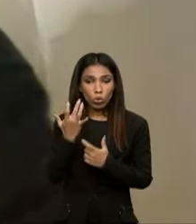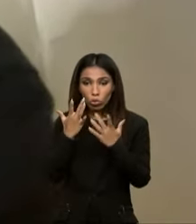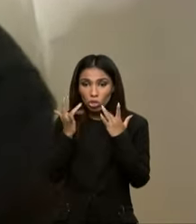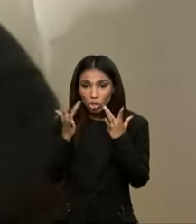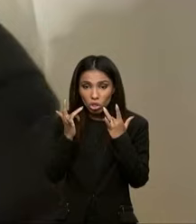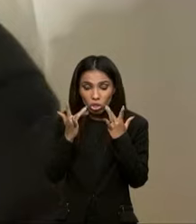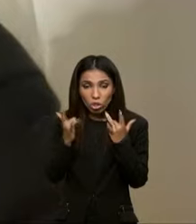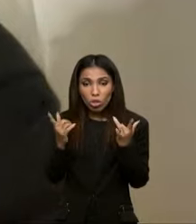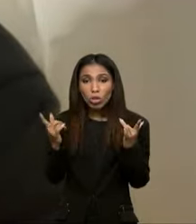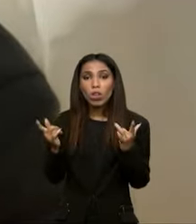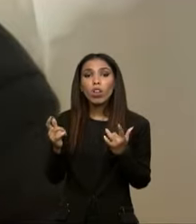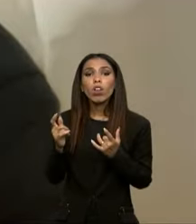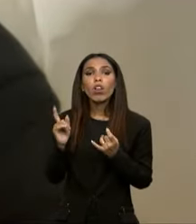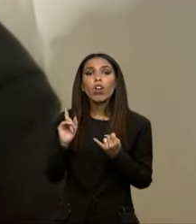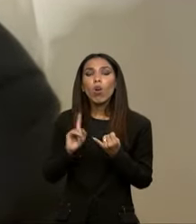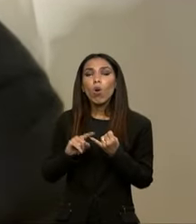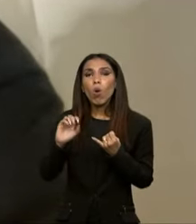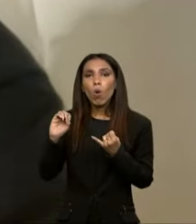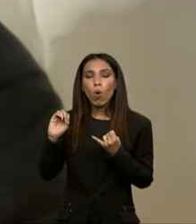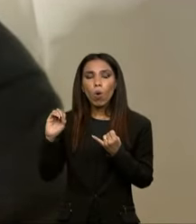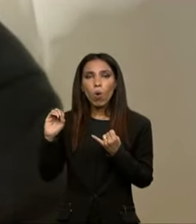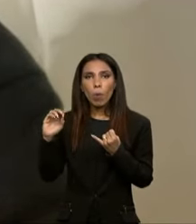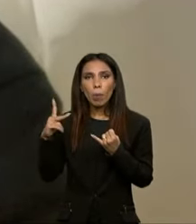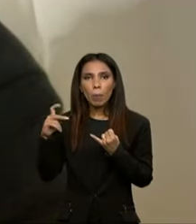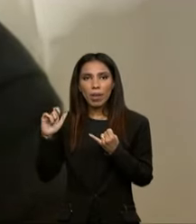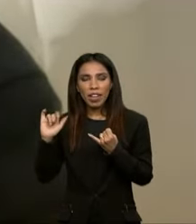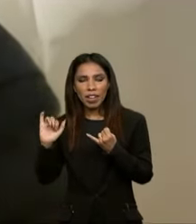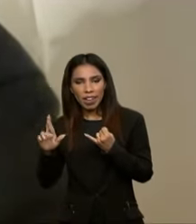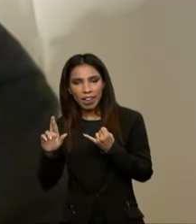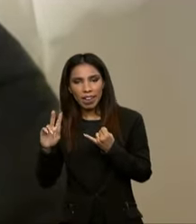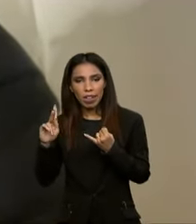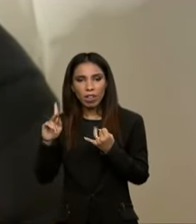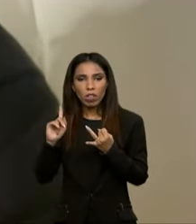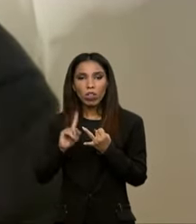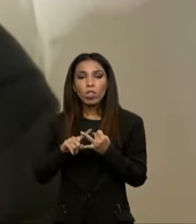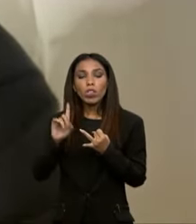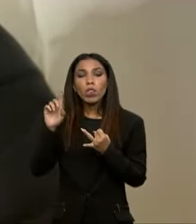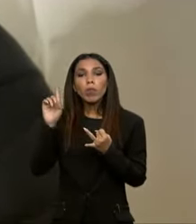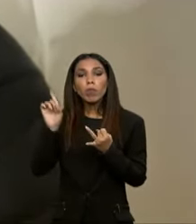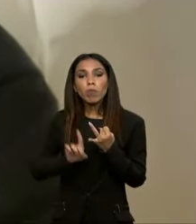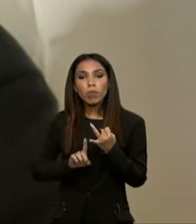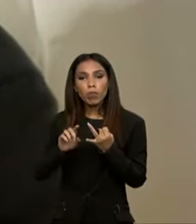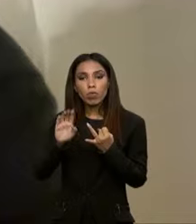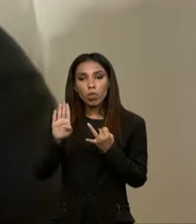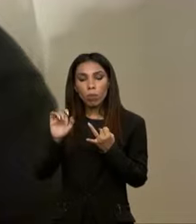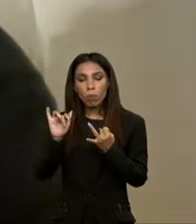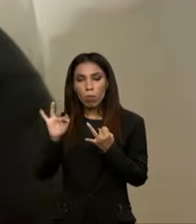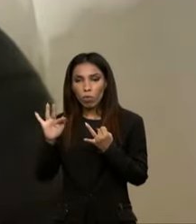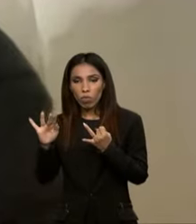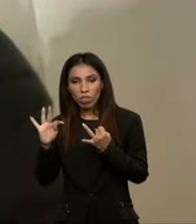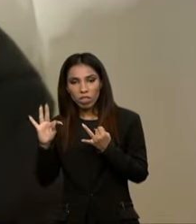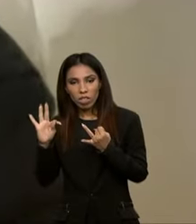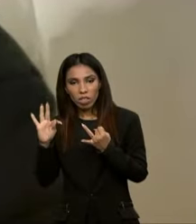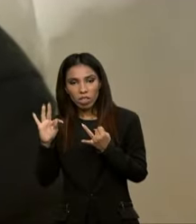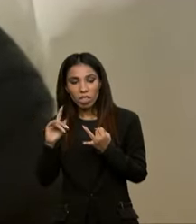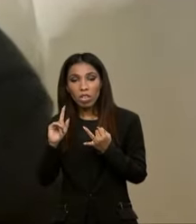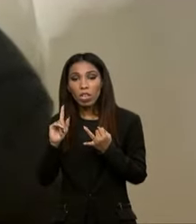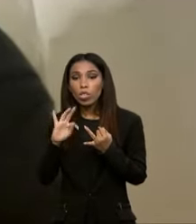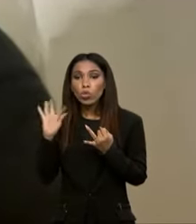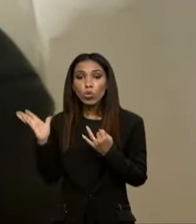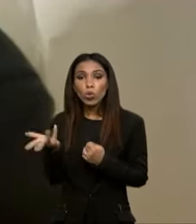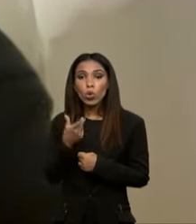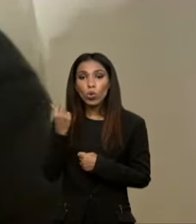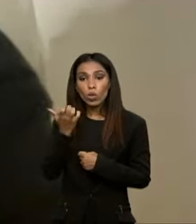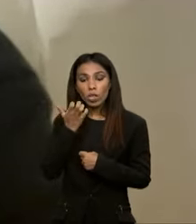possa imaginar, o Opéra de Paris, o diretor da Comédie Française, o diretor do Teatro Bouffe du Nord, porque todo mundo queria saber por